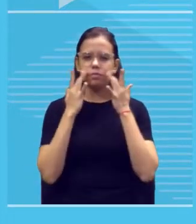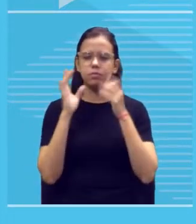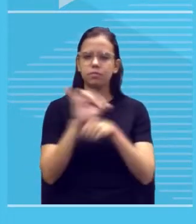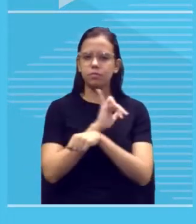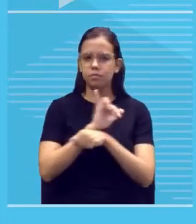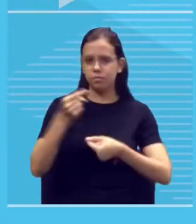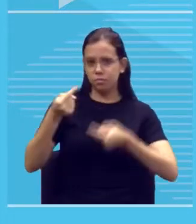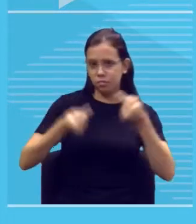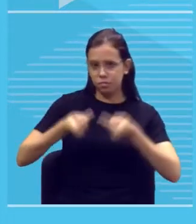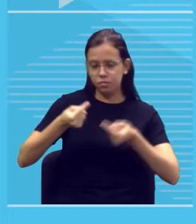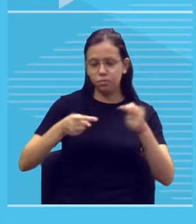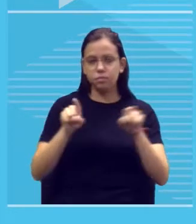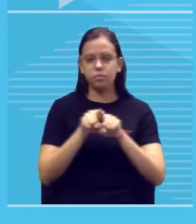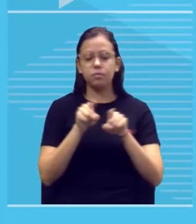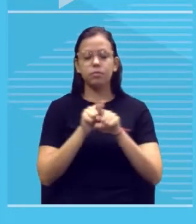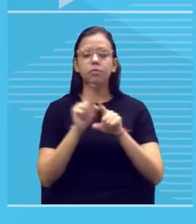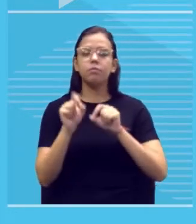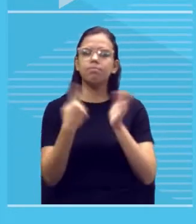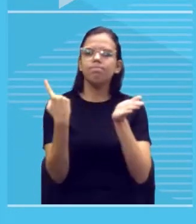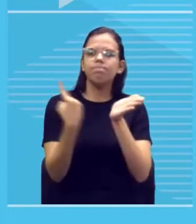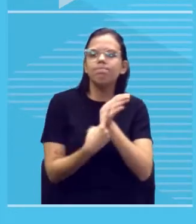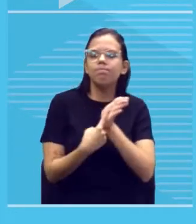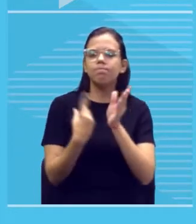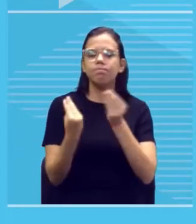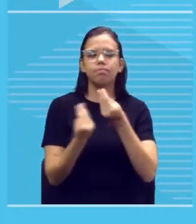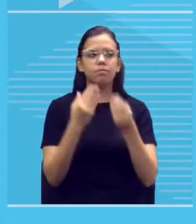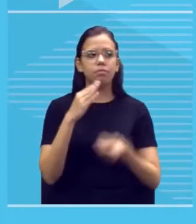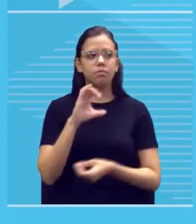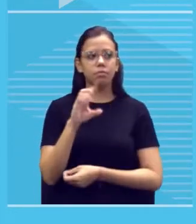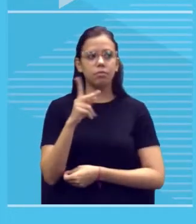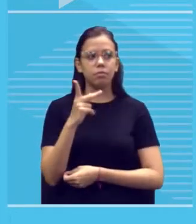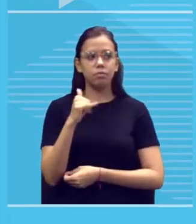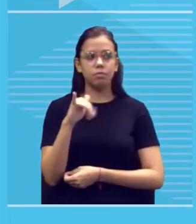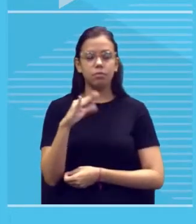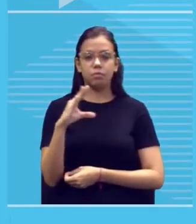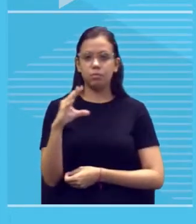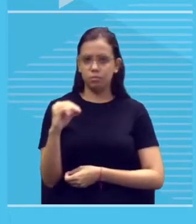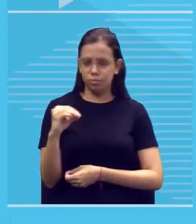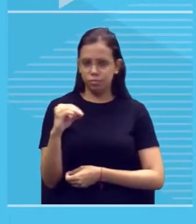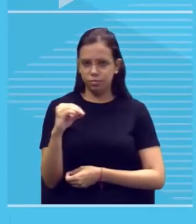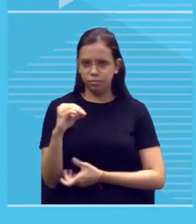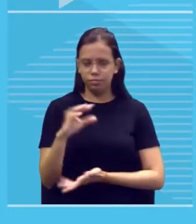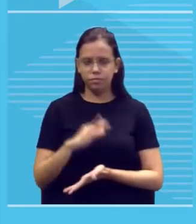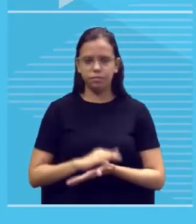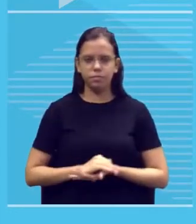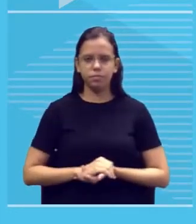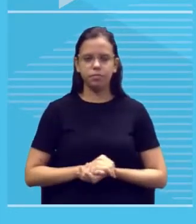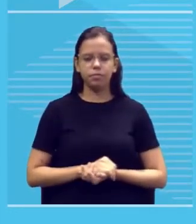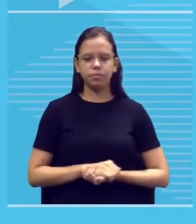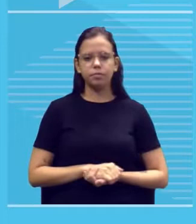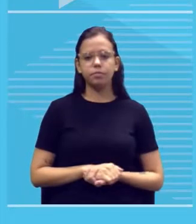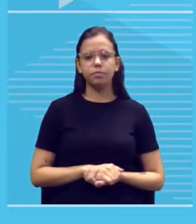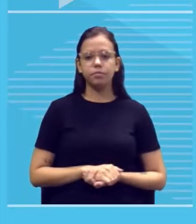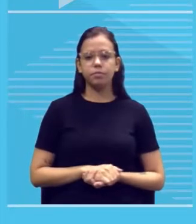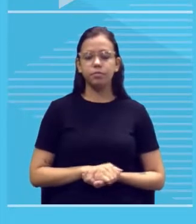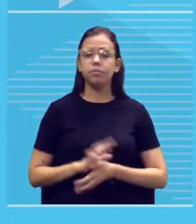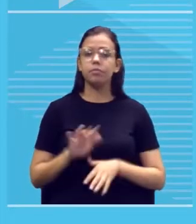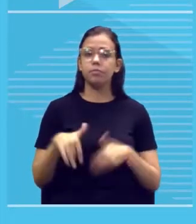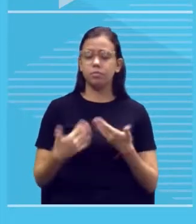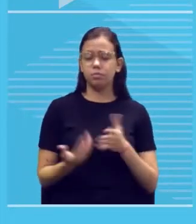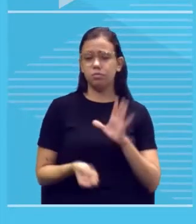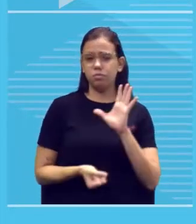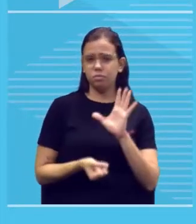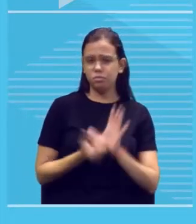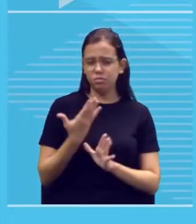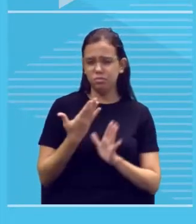e o que se estabeleceu como épico a partir dele ou seja ele estabeleceu algumas coisas